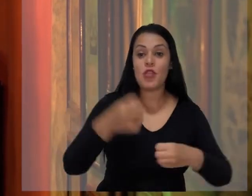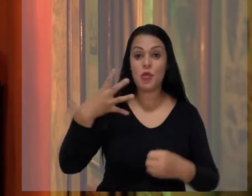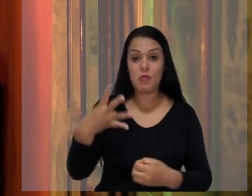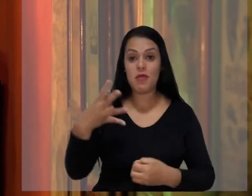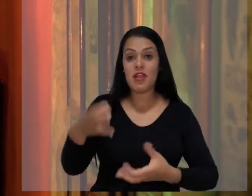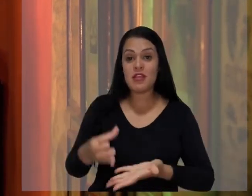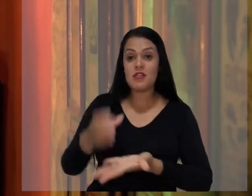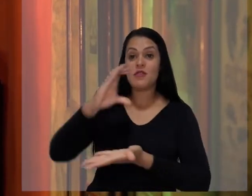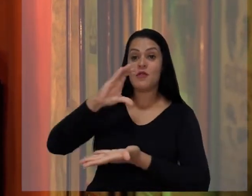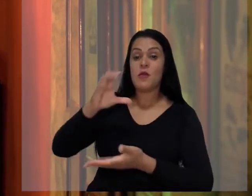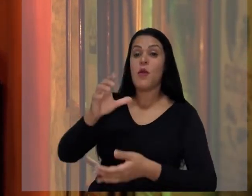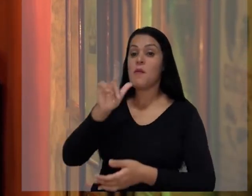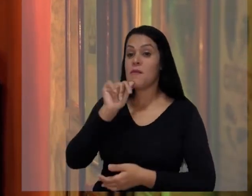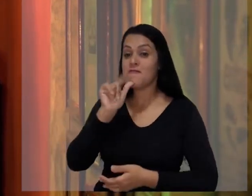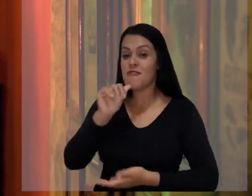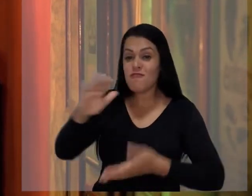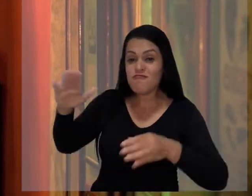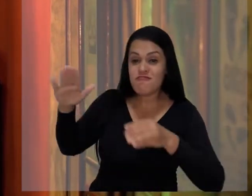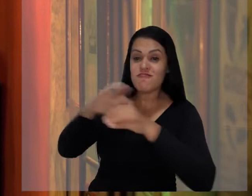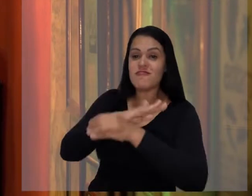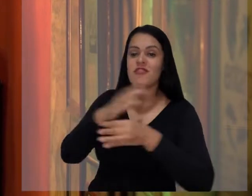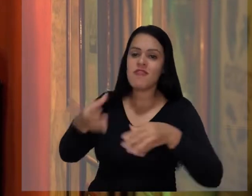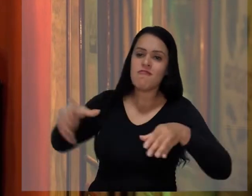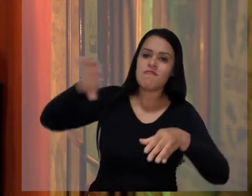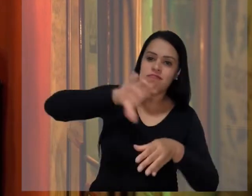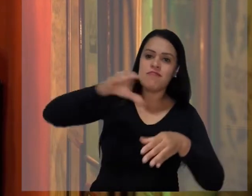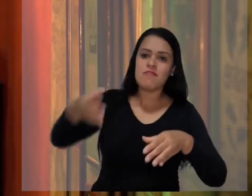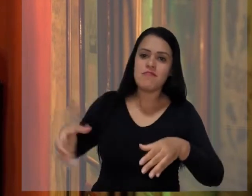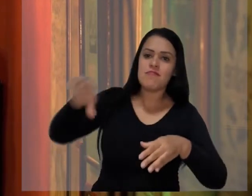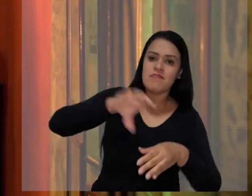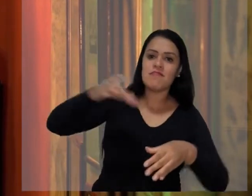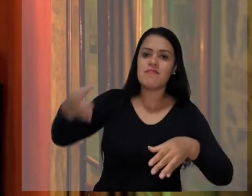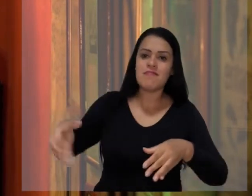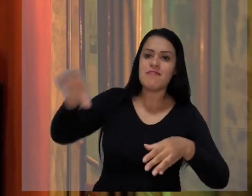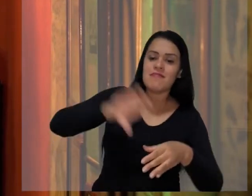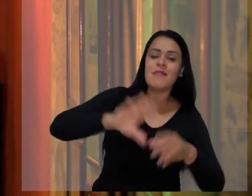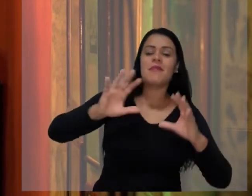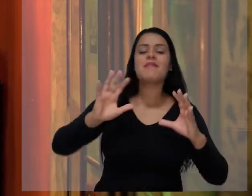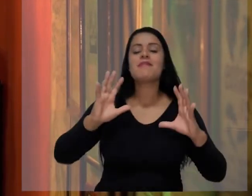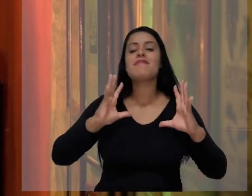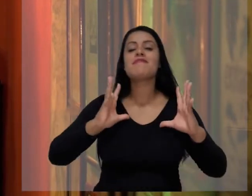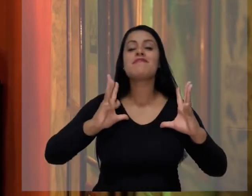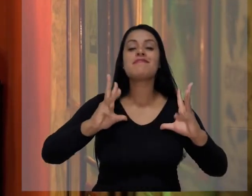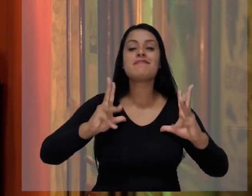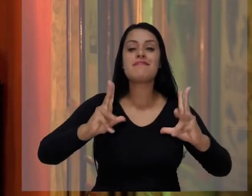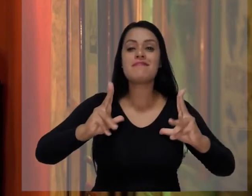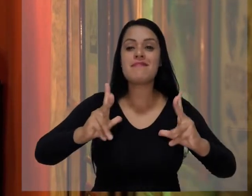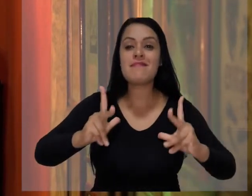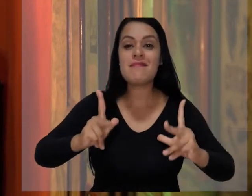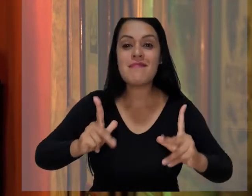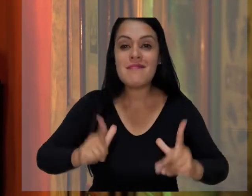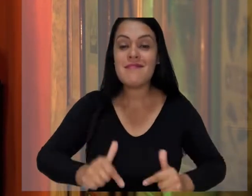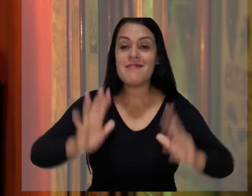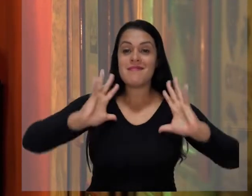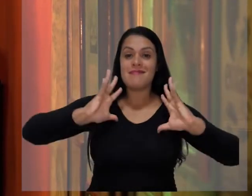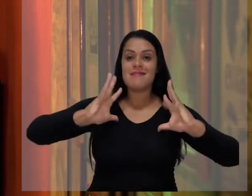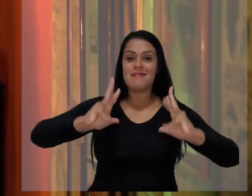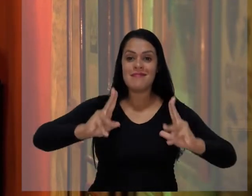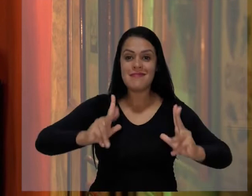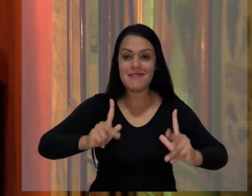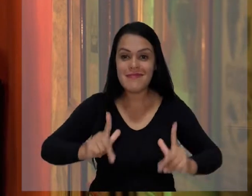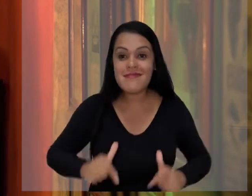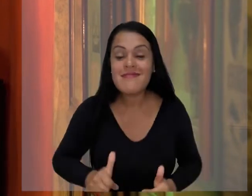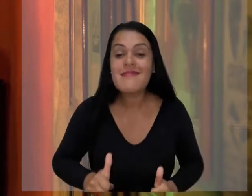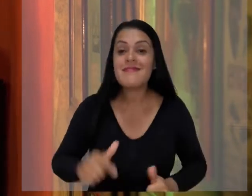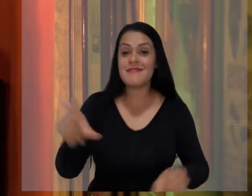4 copos de água bem cheio, põe na bacia, que a água é a pureza, esse é a limpeza da